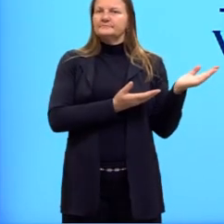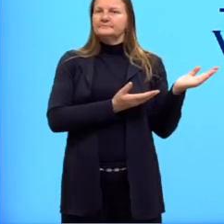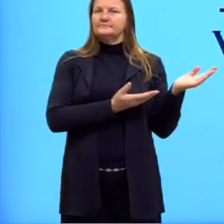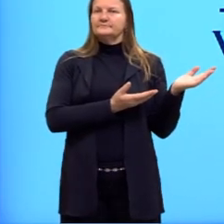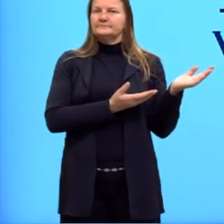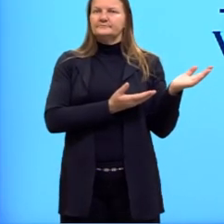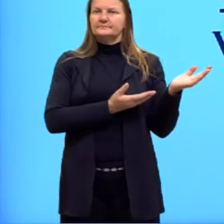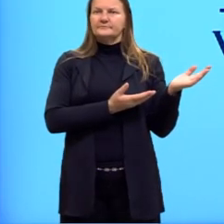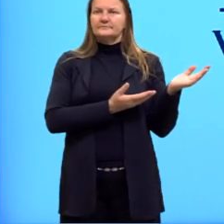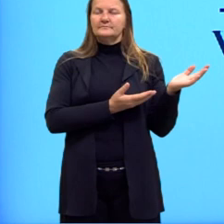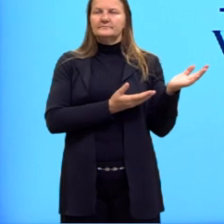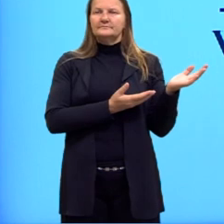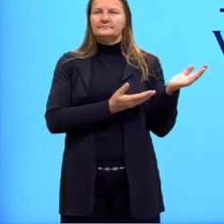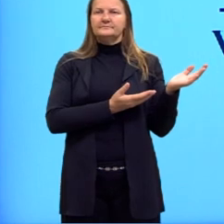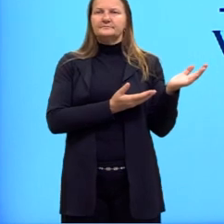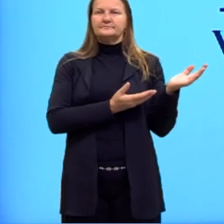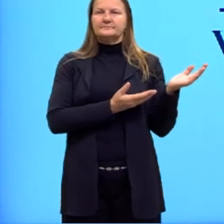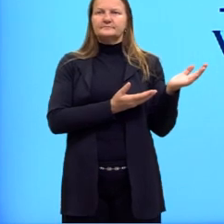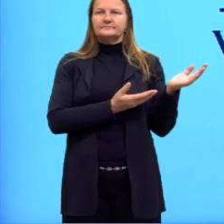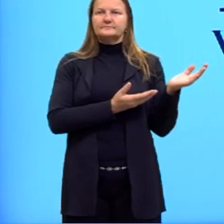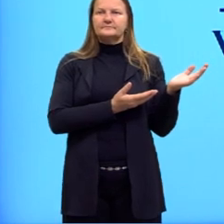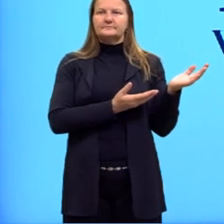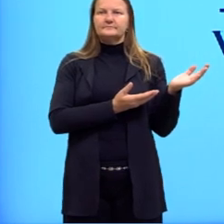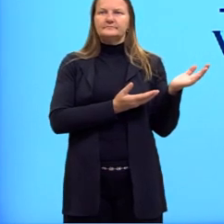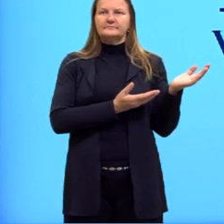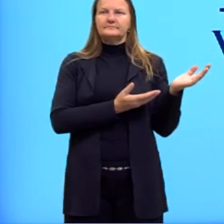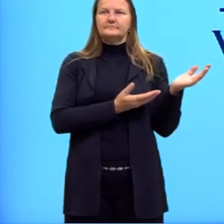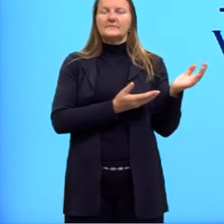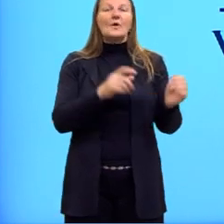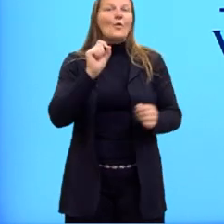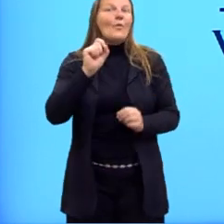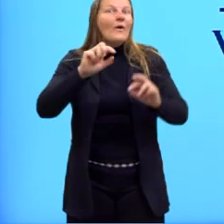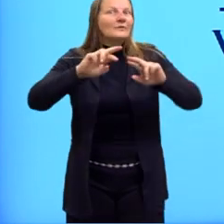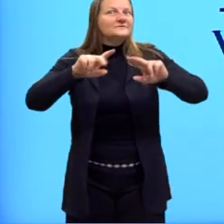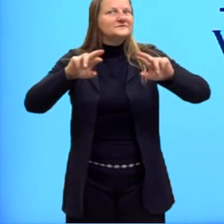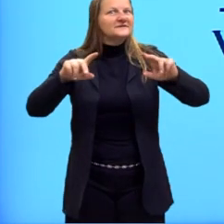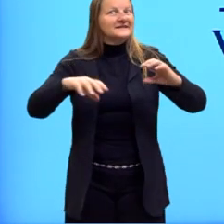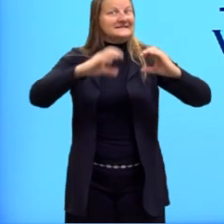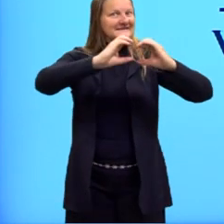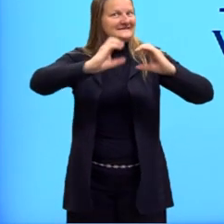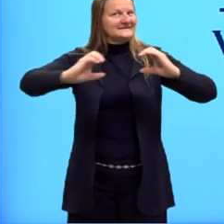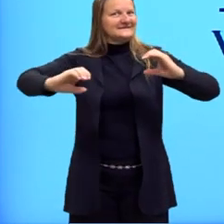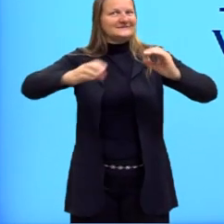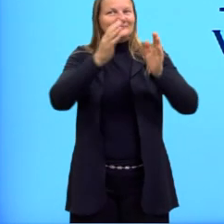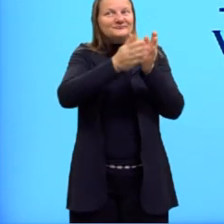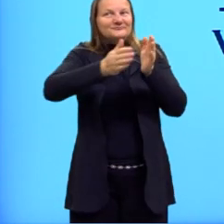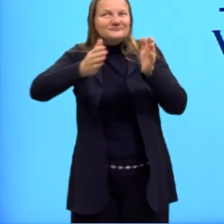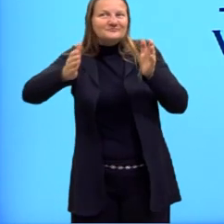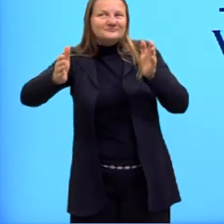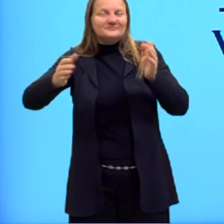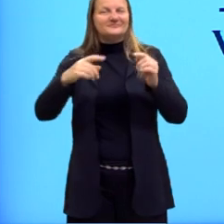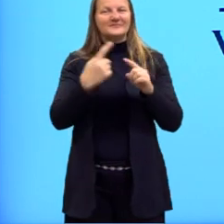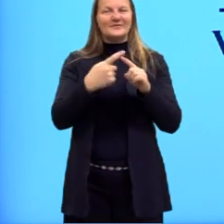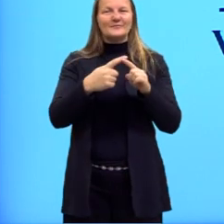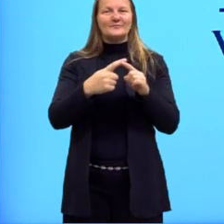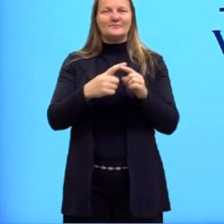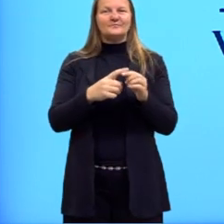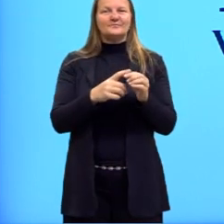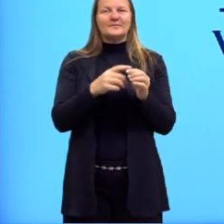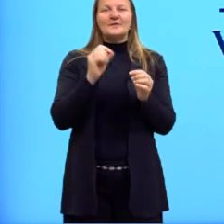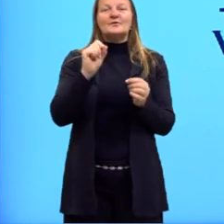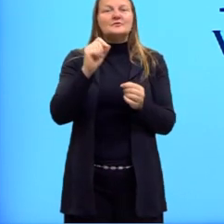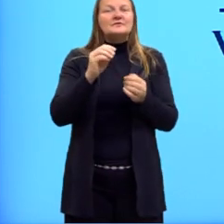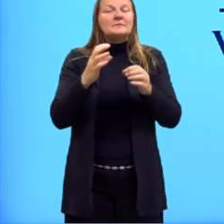tá bom aqui que vem a principal diferença né do nosso circuito em série lá no circuito em série